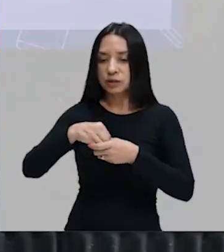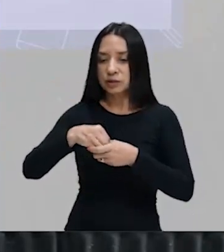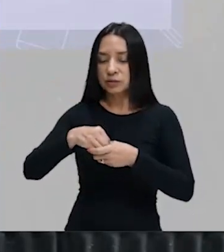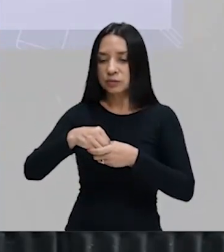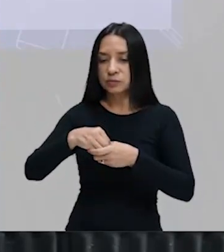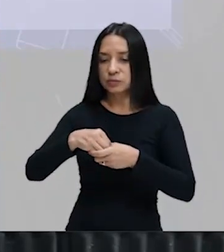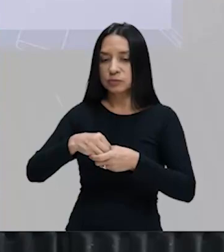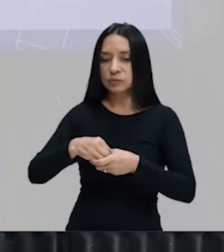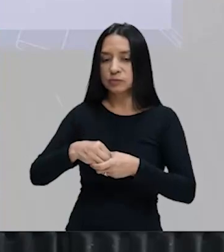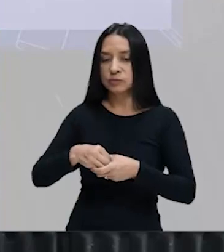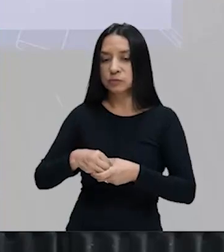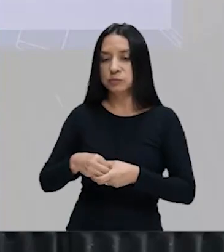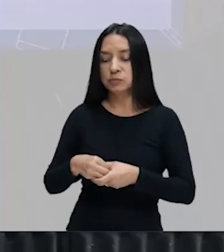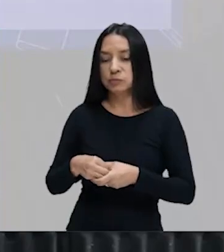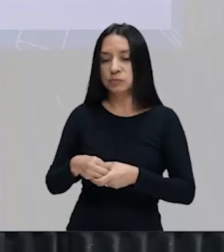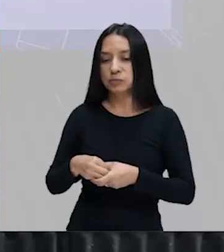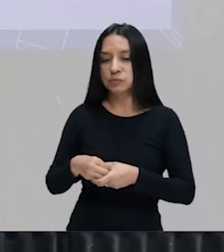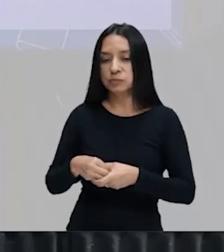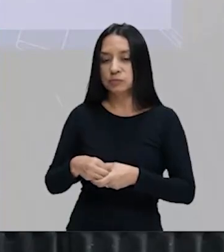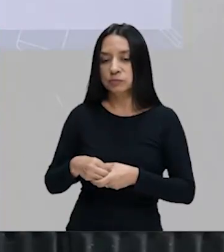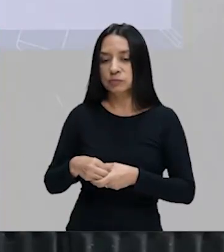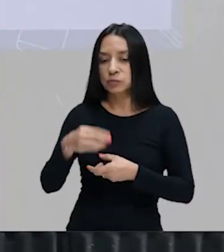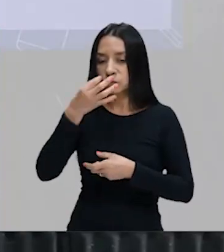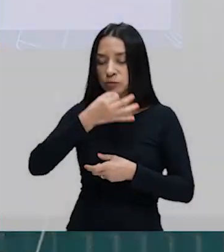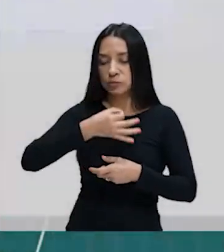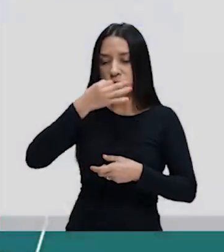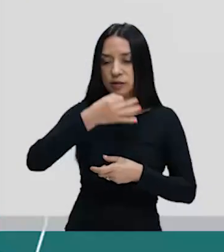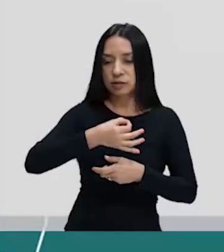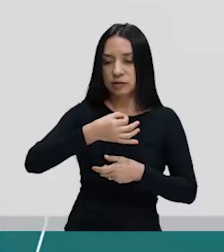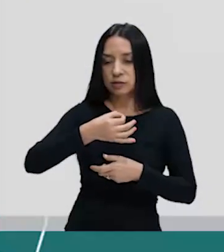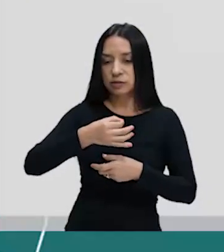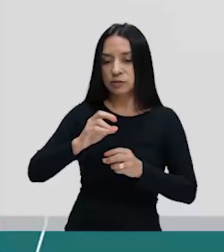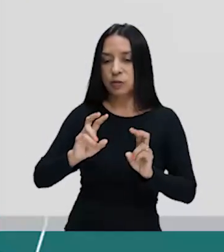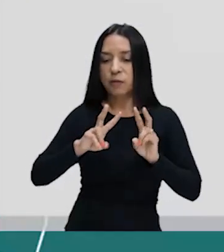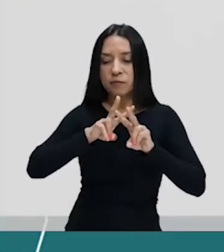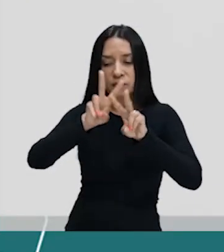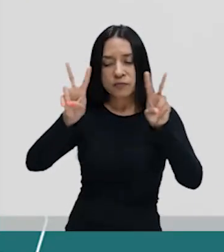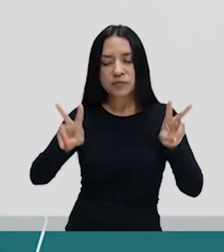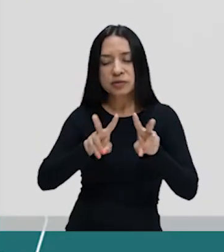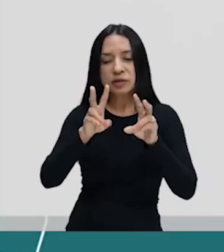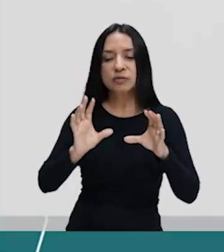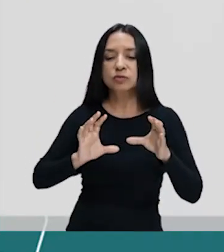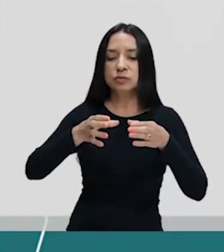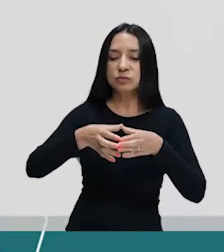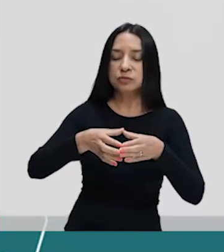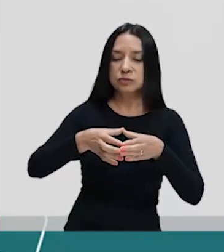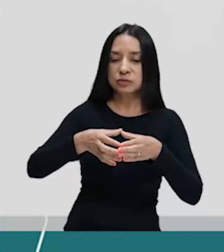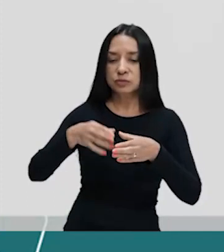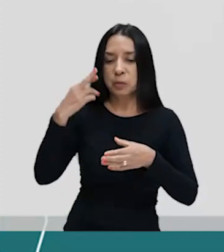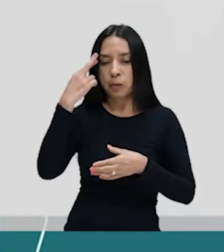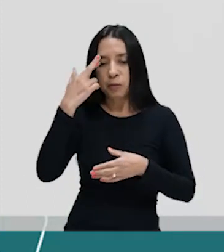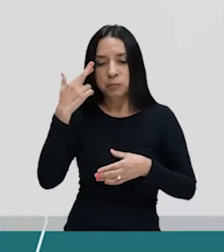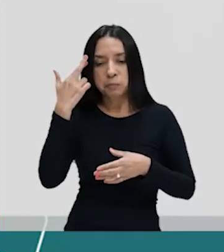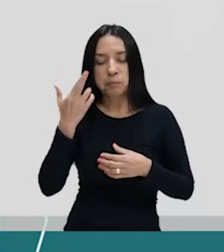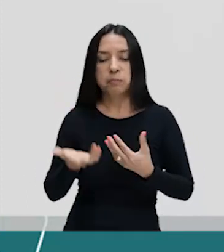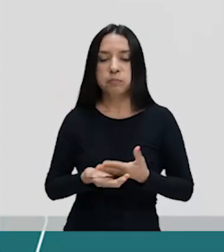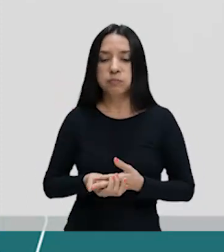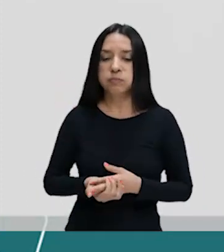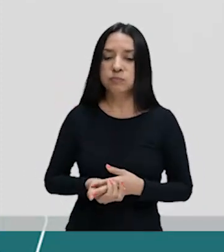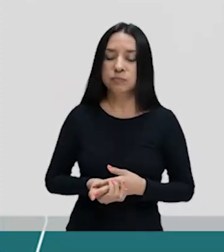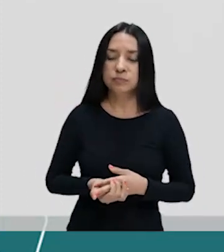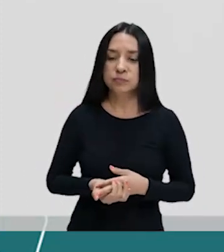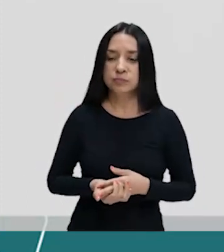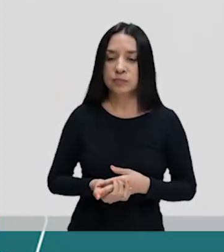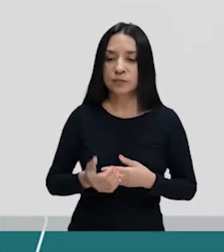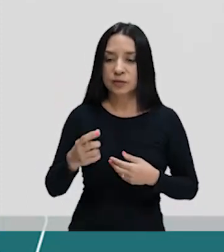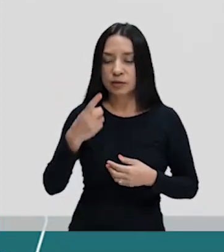reflexão, de uma crítica, de uma radicalidade, visão de conjunto, olha, reflexão, crítica, radicalidade, visão de conjunto. Aí você